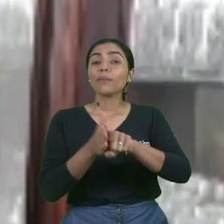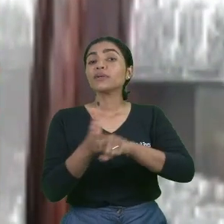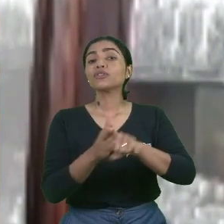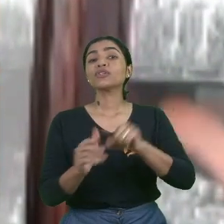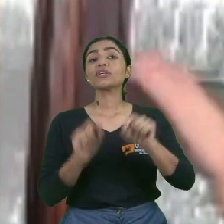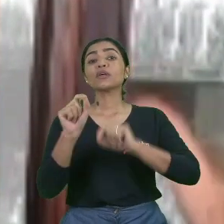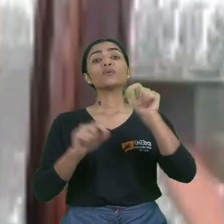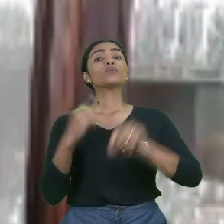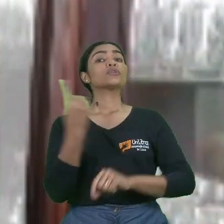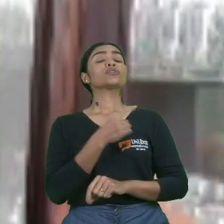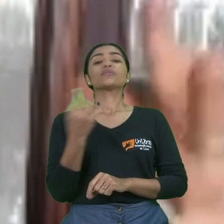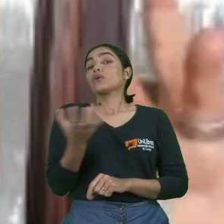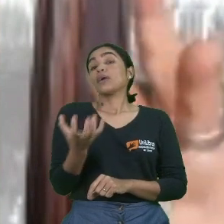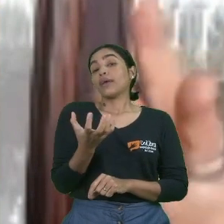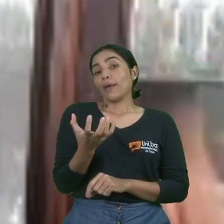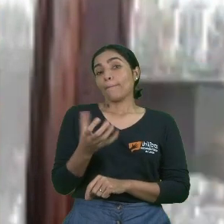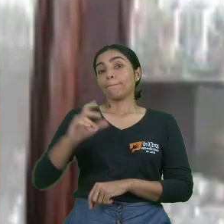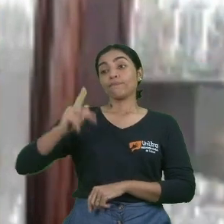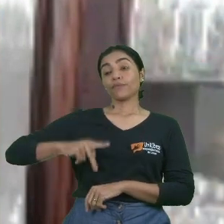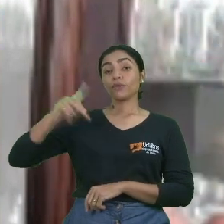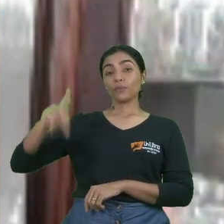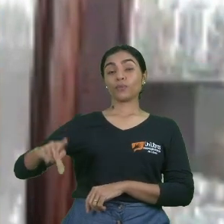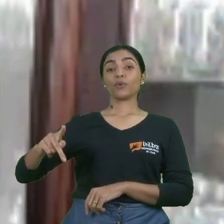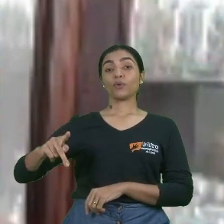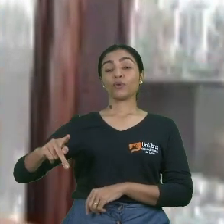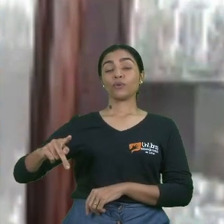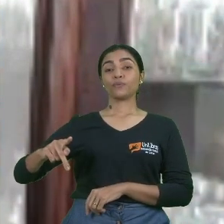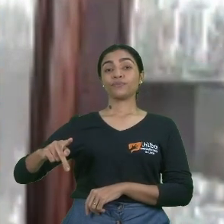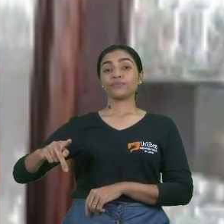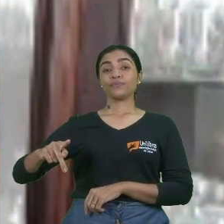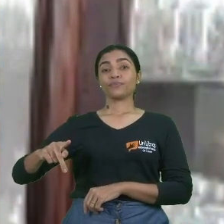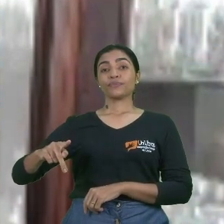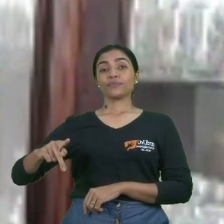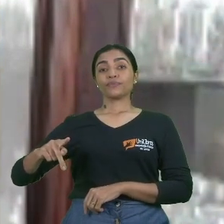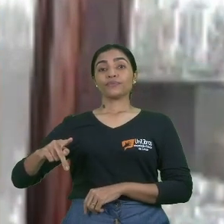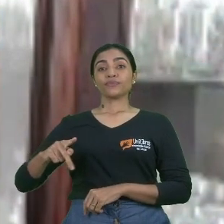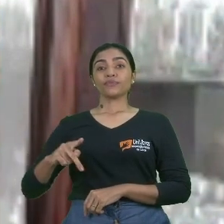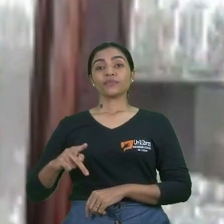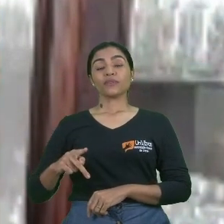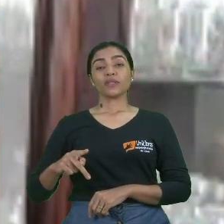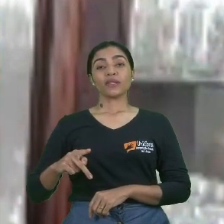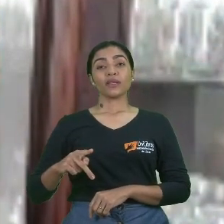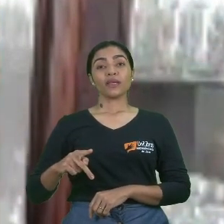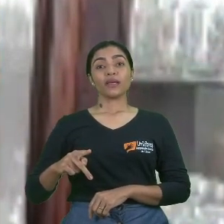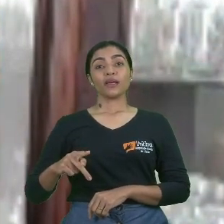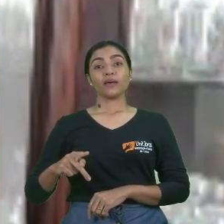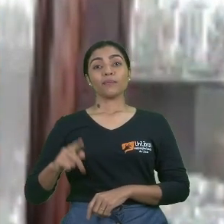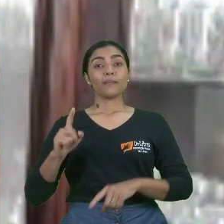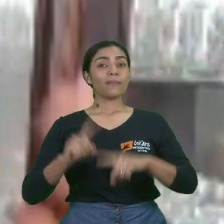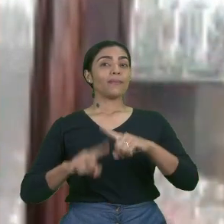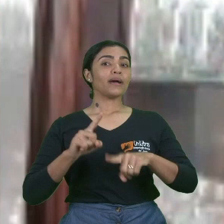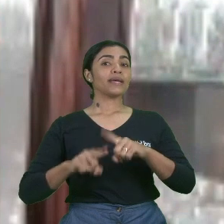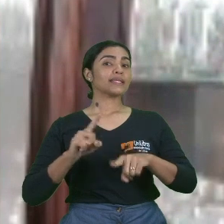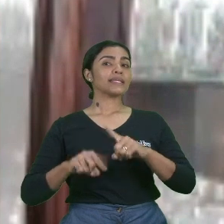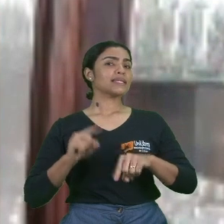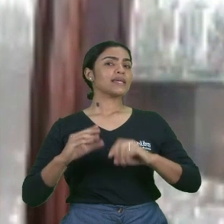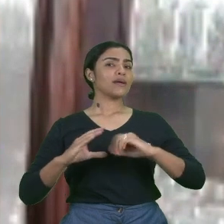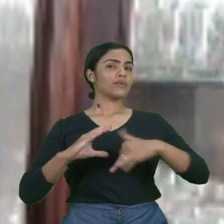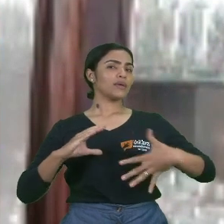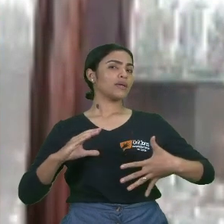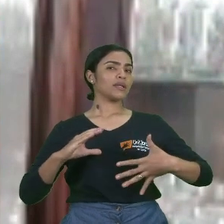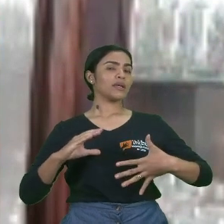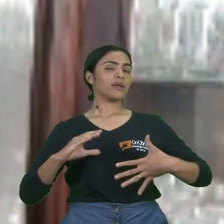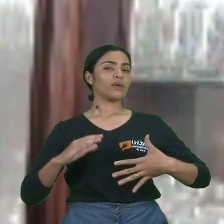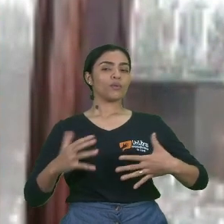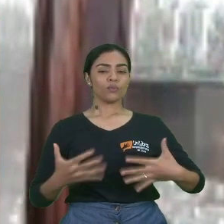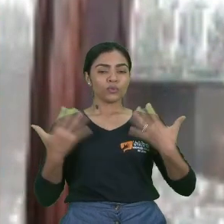quiser e o professor alemão como é que fala que o queijo não para fazer sobre o que eu acho